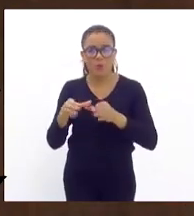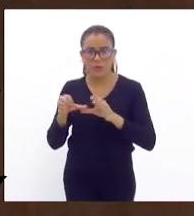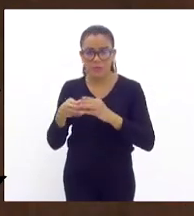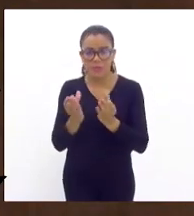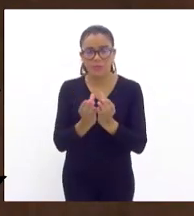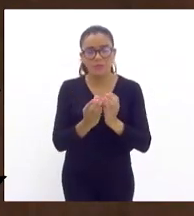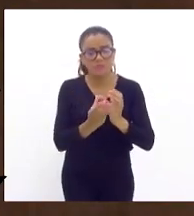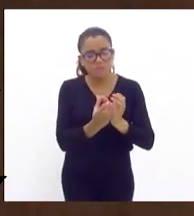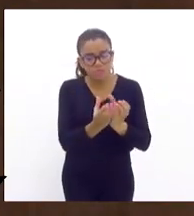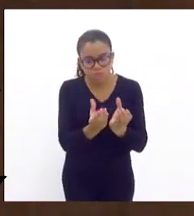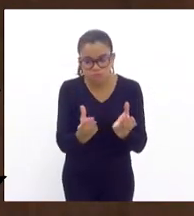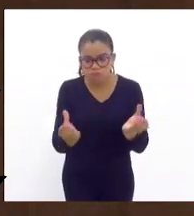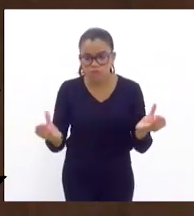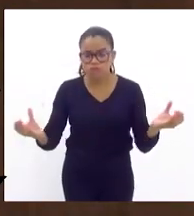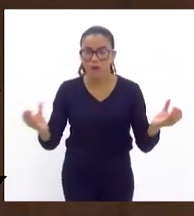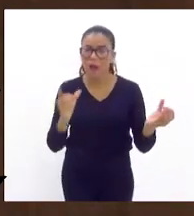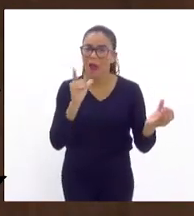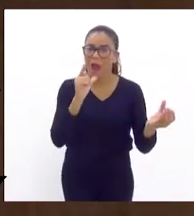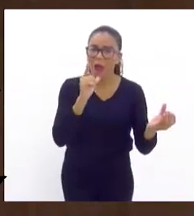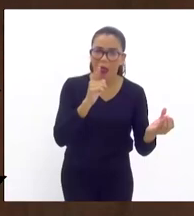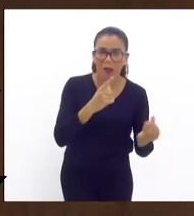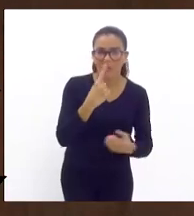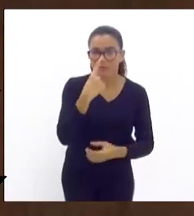saneamento, onde a gente vai tentar